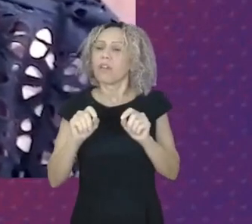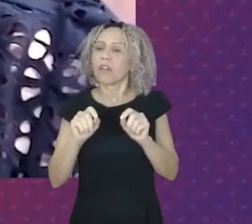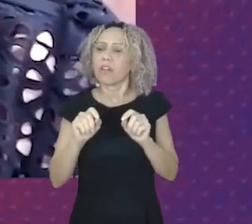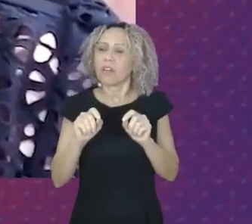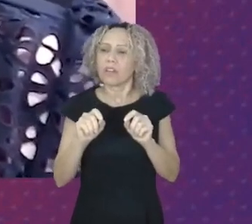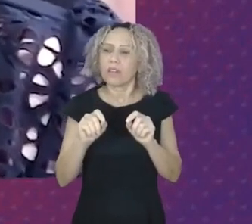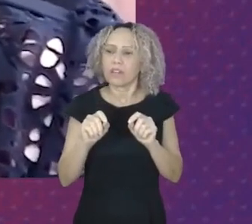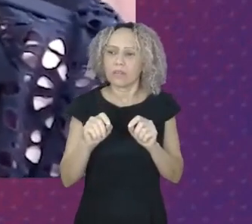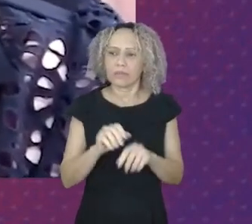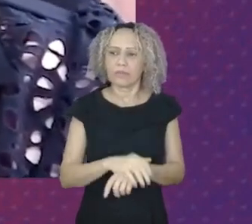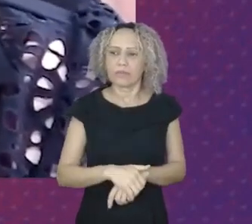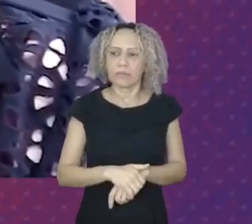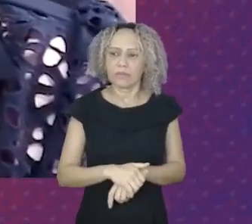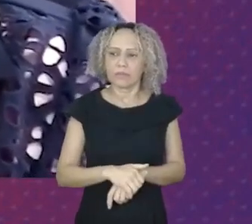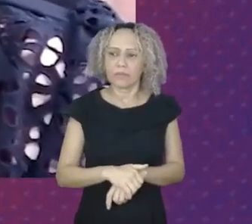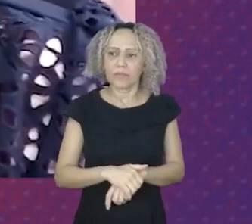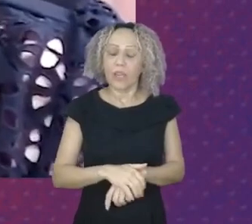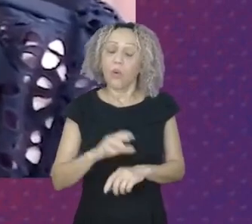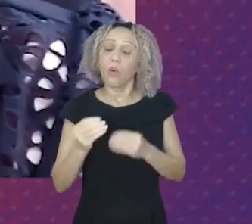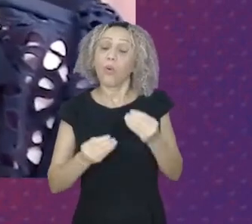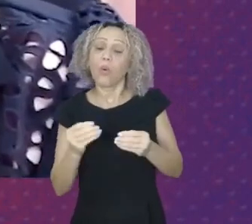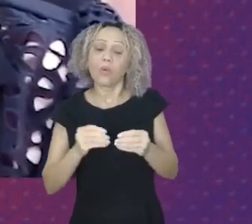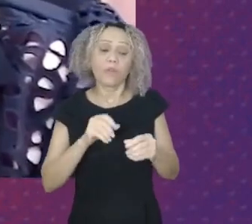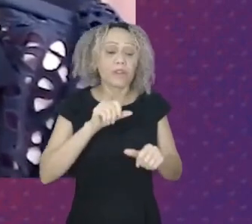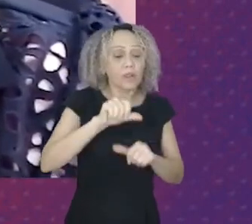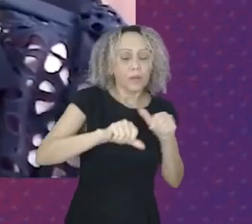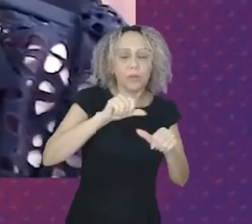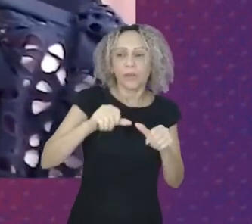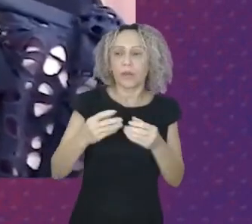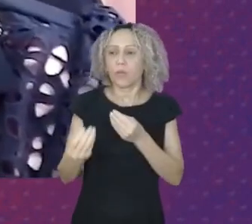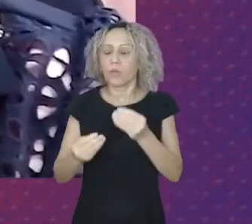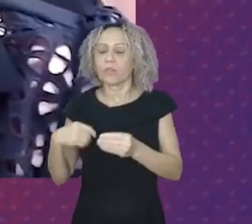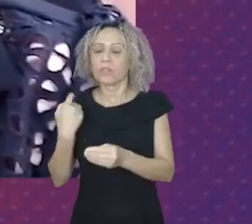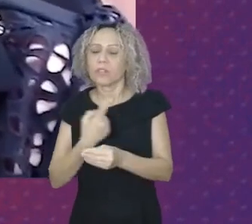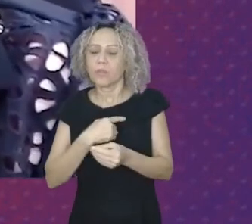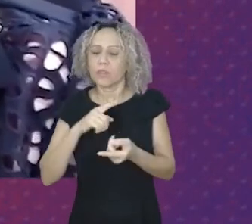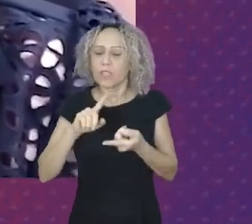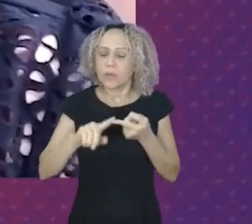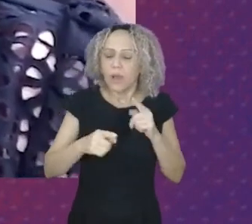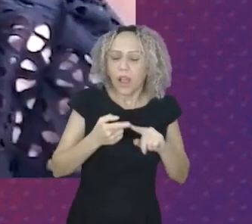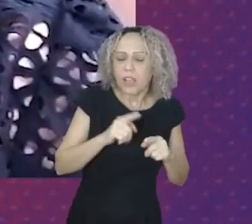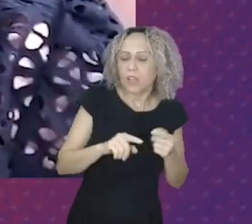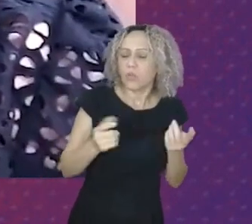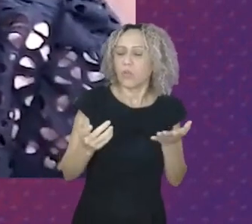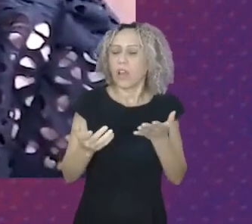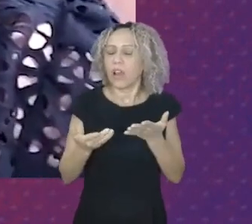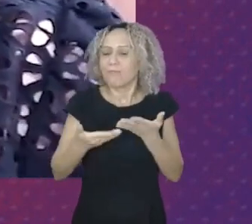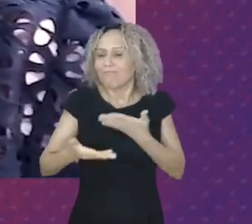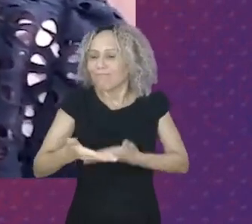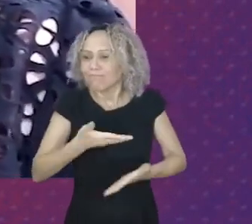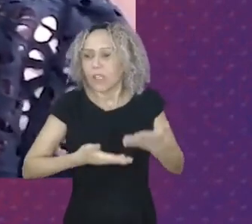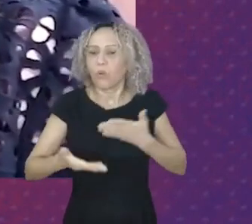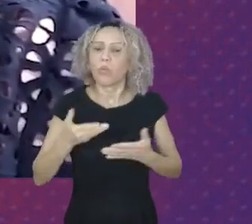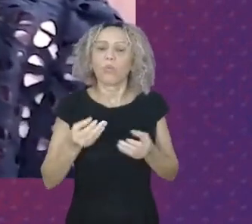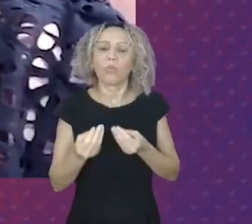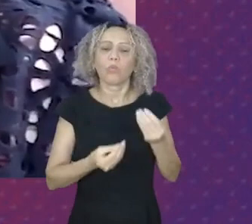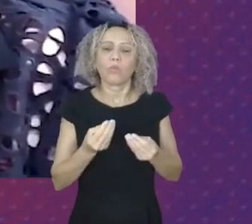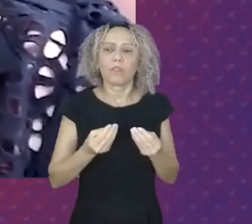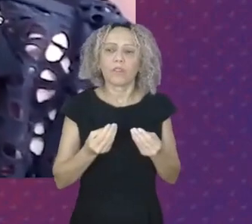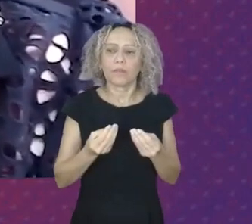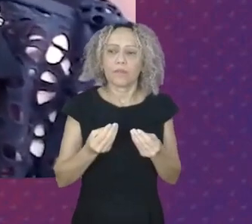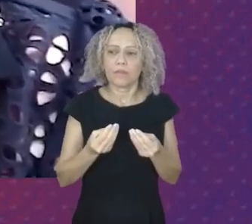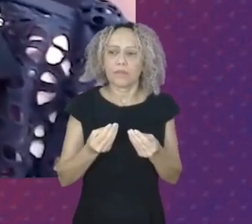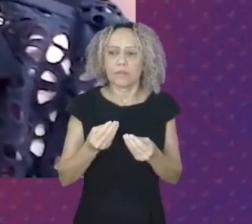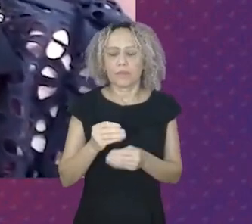dizer quais são essas alterações e como nós podemos articular força suficiente no Congresso para que